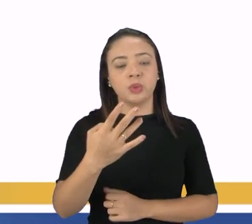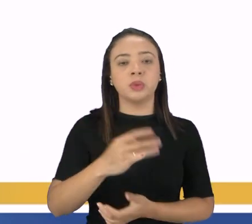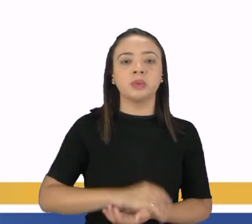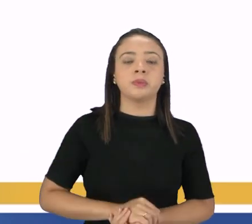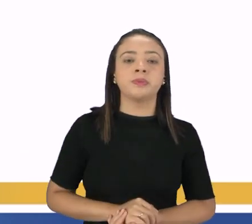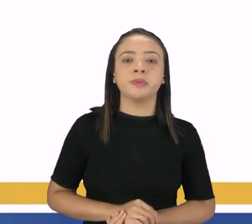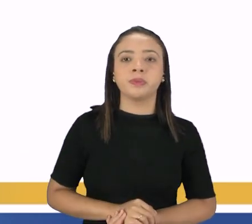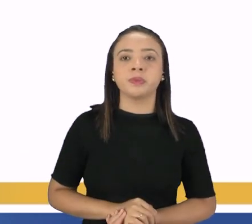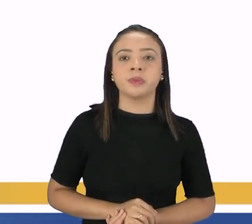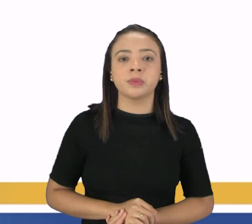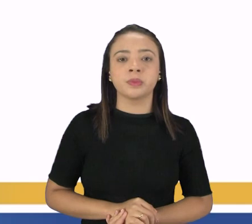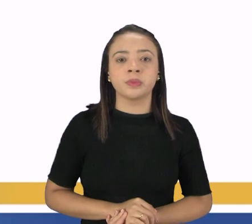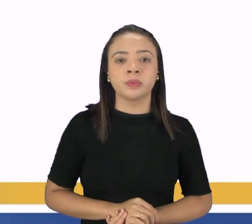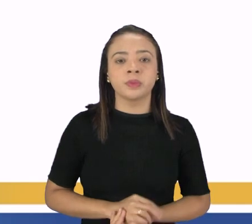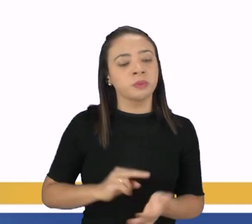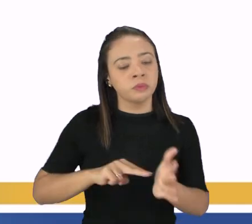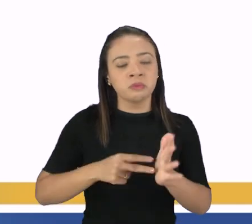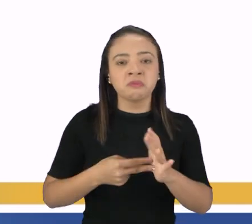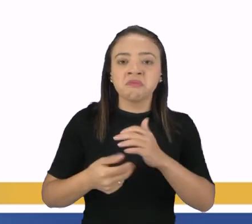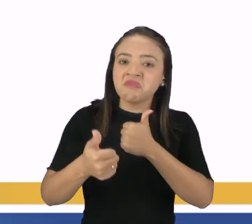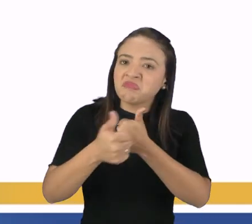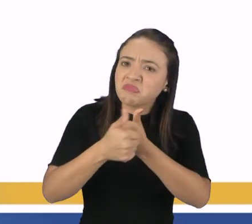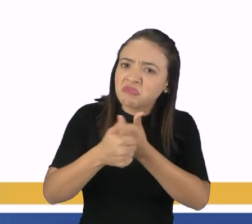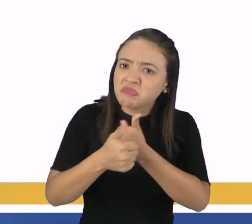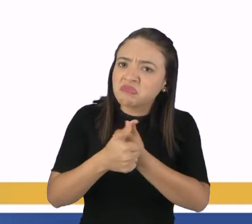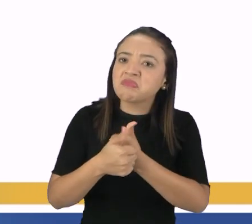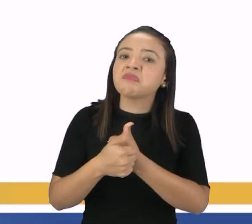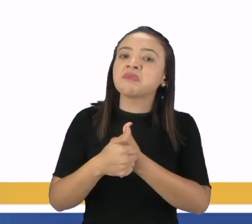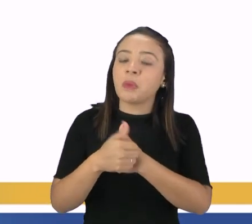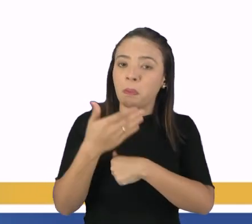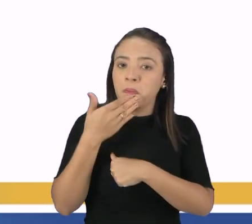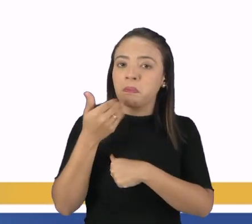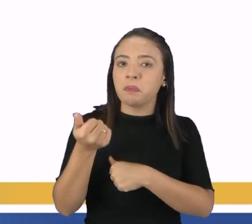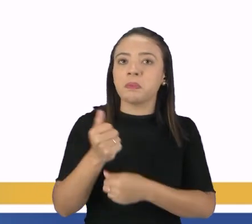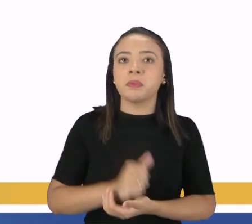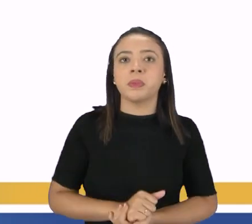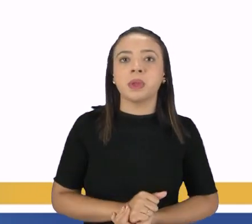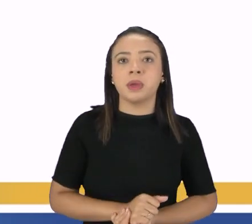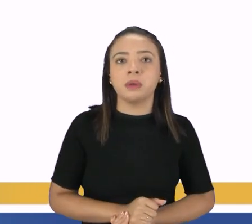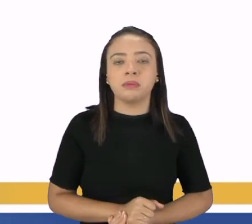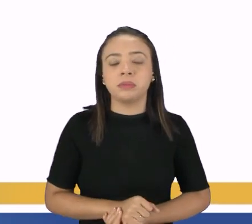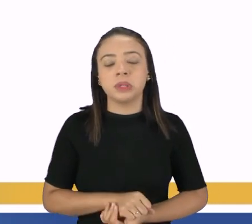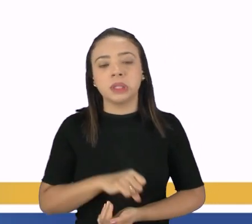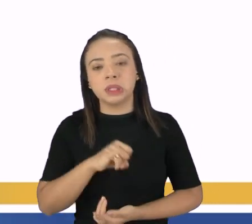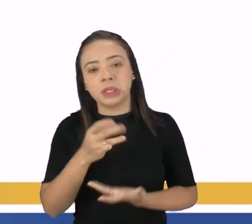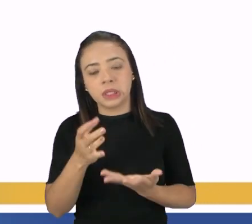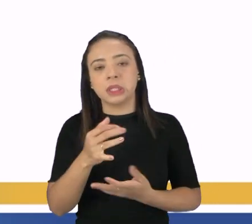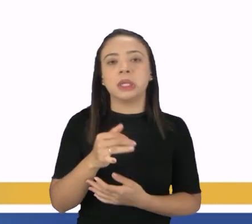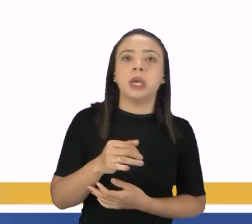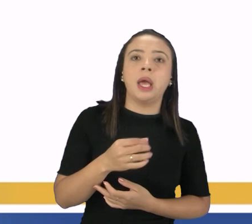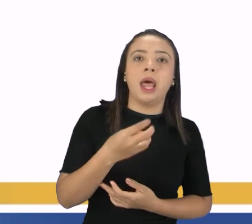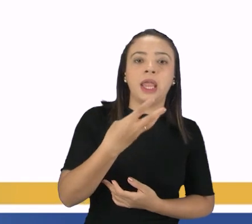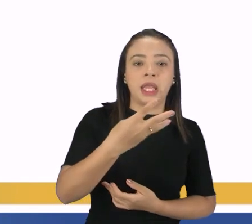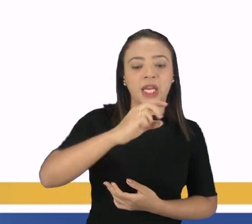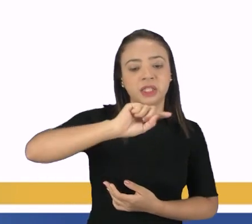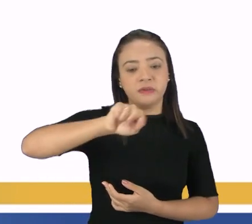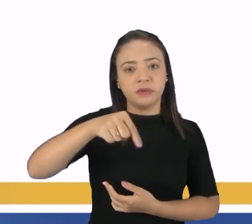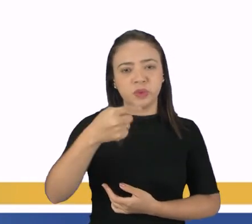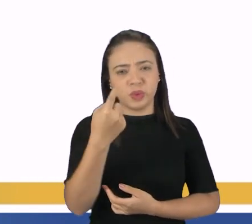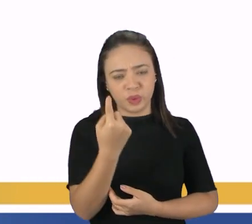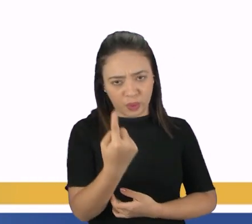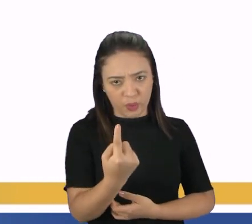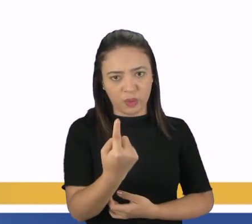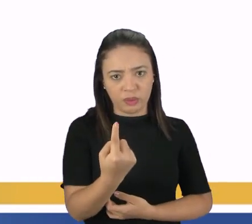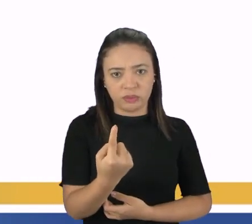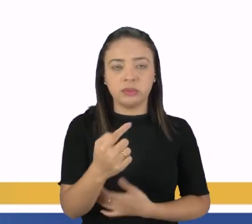que traz um arredondamento aí mais preciso, né? Se você optar por 3,1, né, a sua aproximação aí do